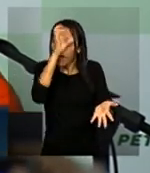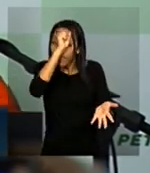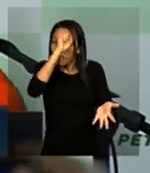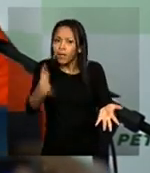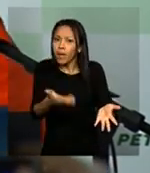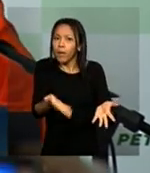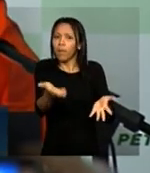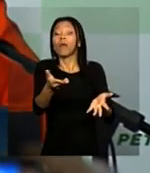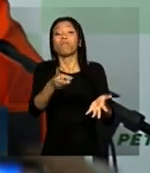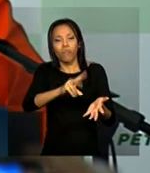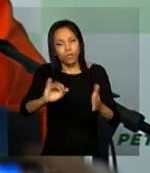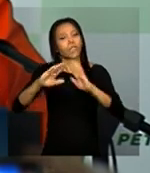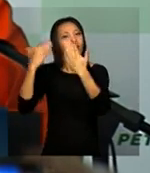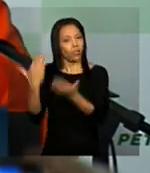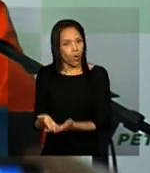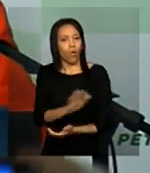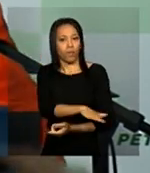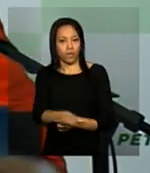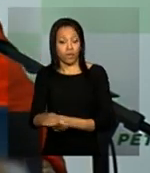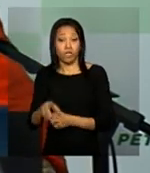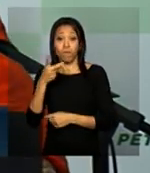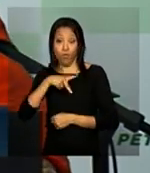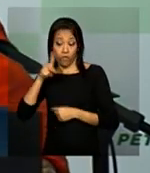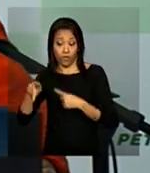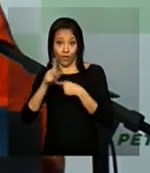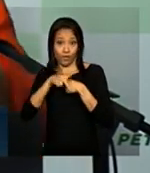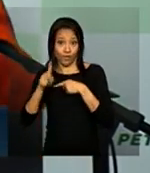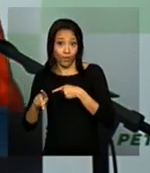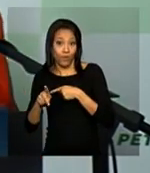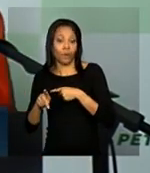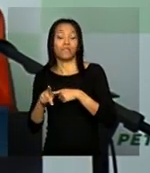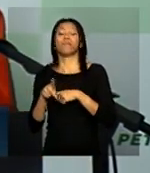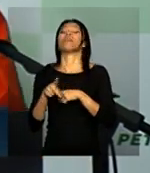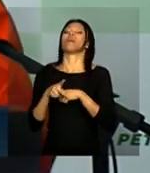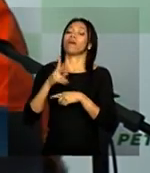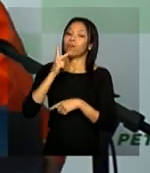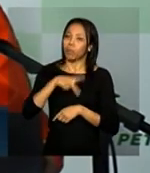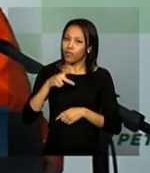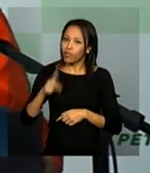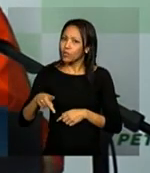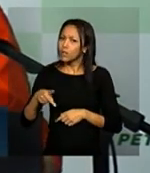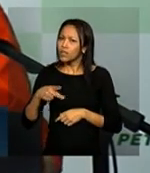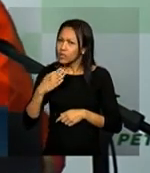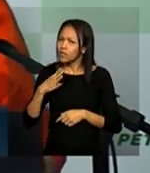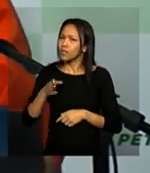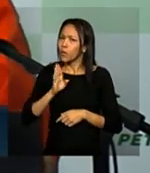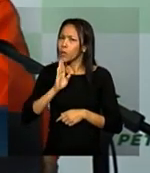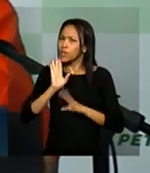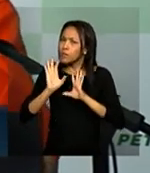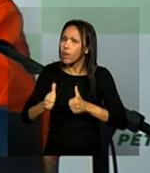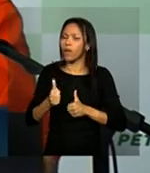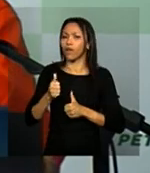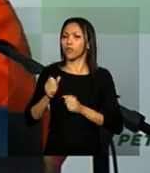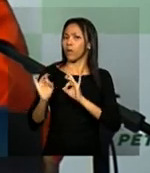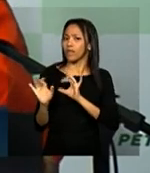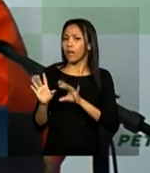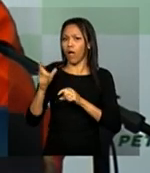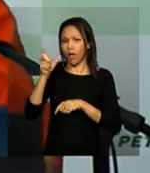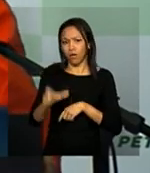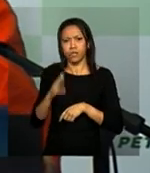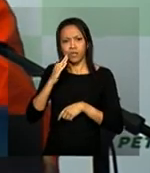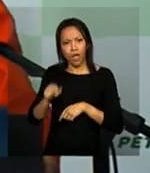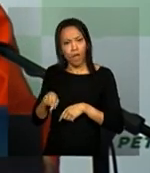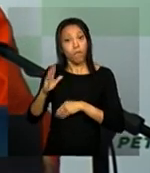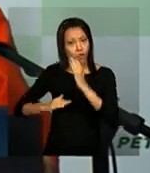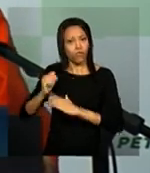ter creche. E professora de creche vai ter de ser uma professora de qualidade. E creche começa